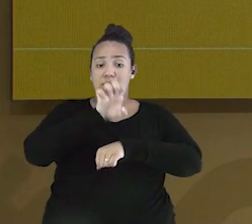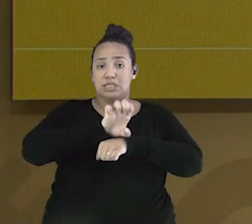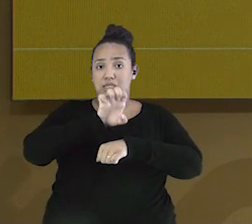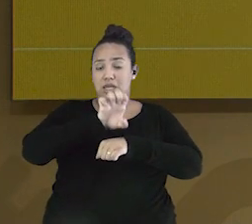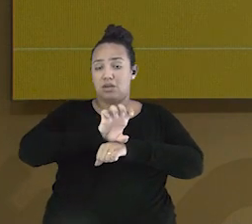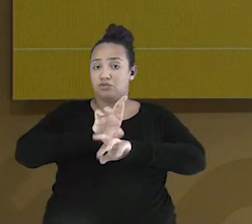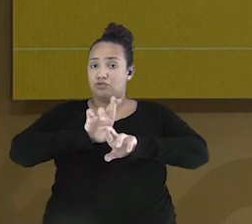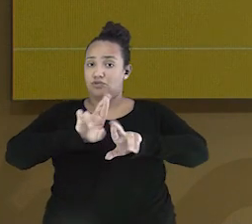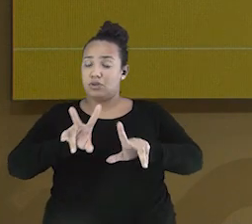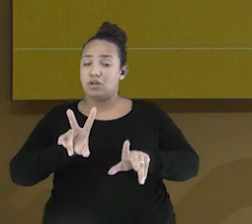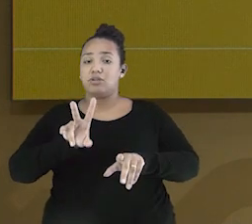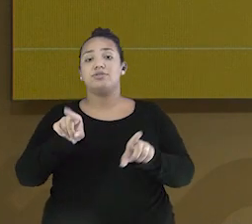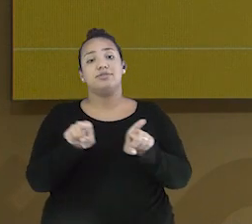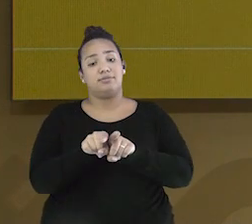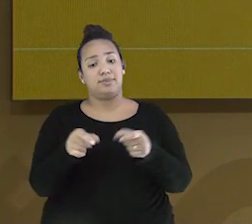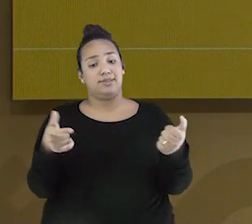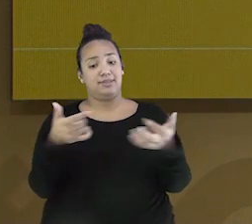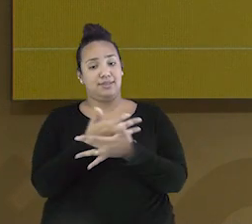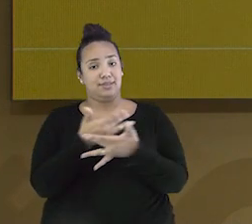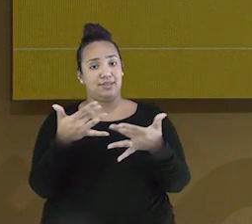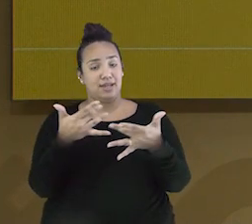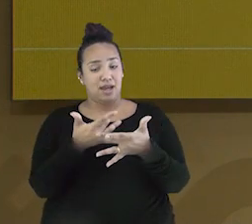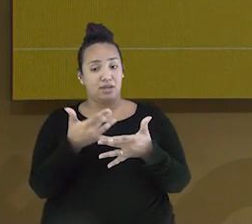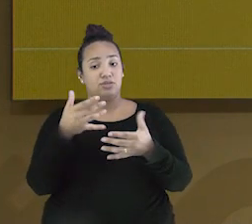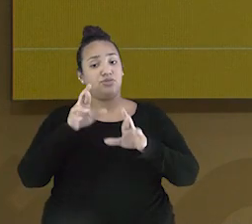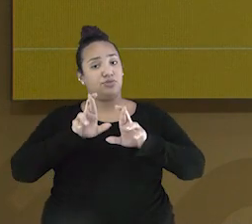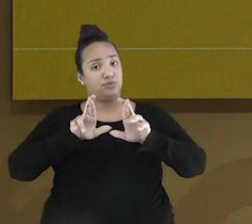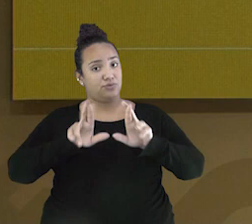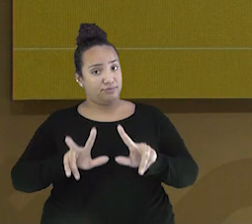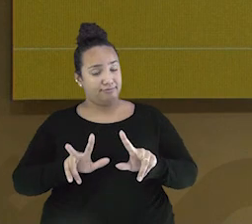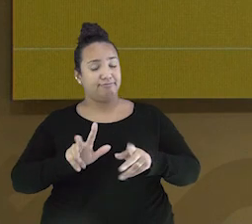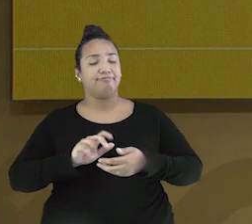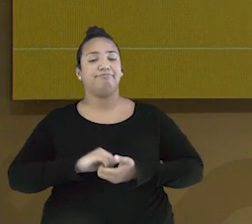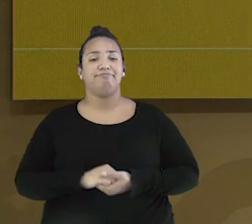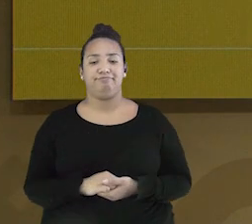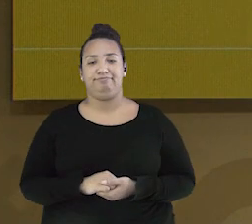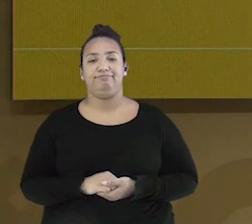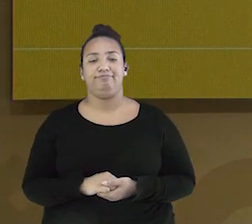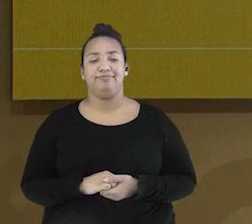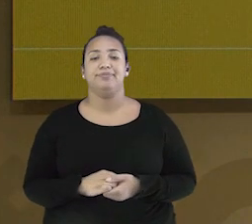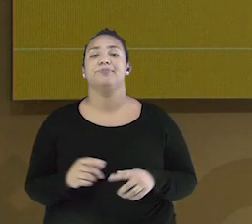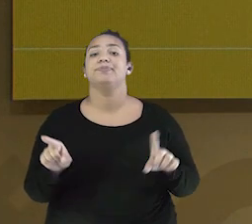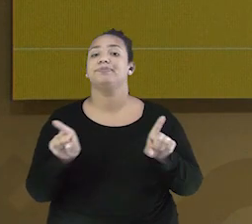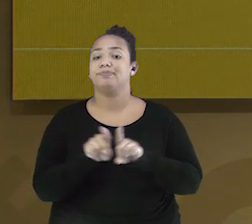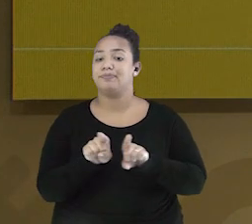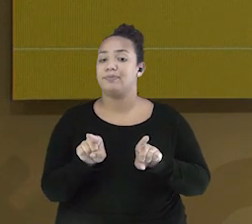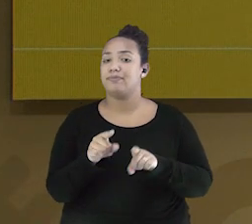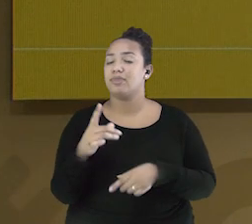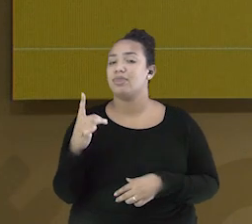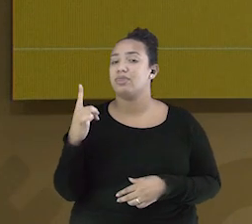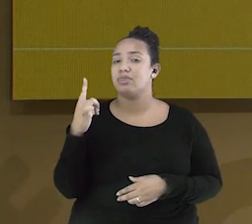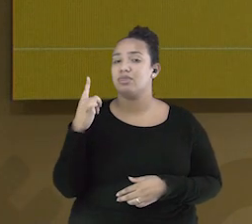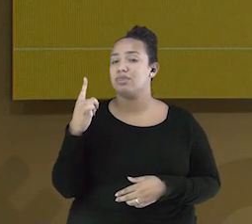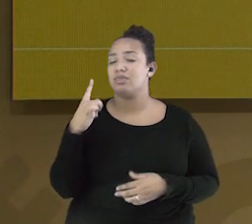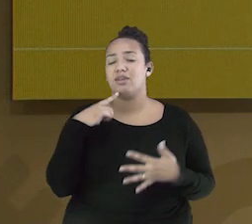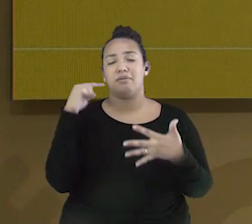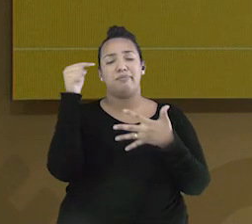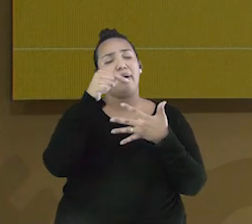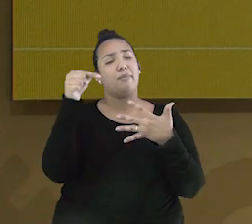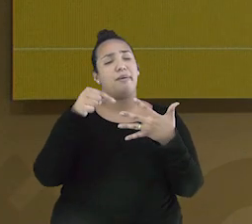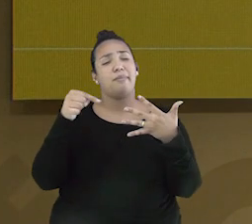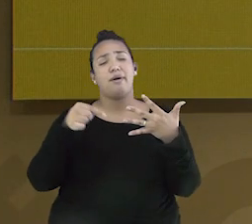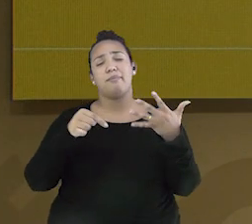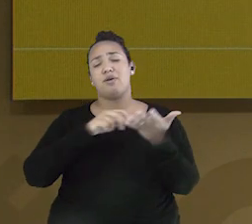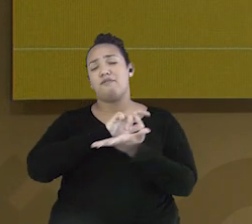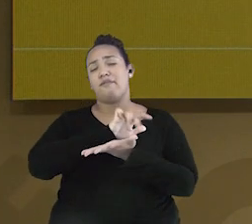do Brasil e outros para cidades diferentes dentro do mesmo estado. E também há diferentes motivos que